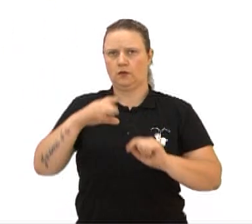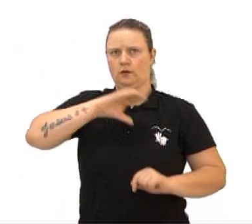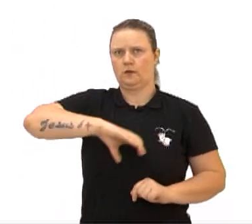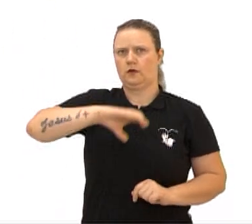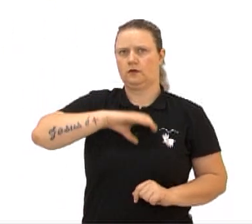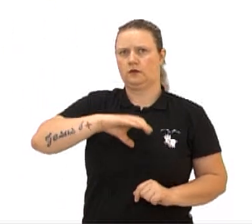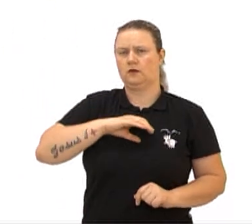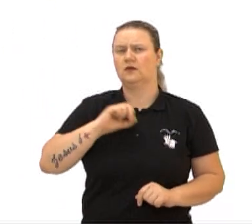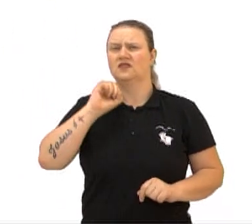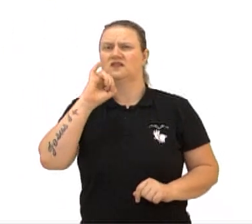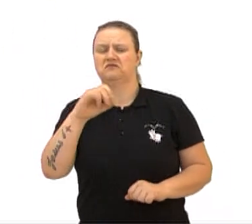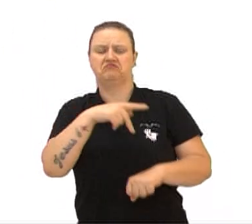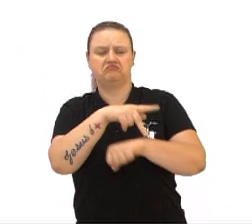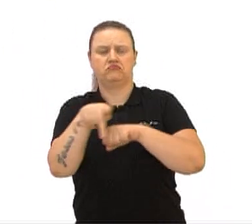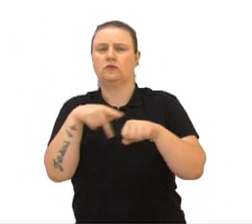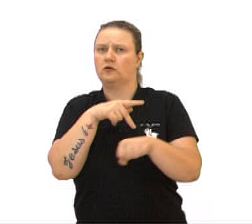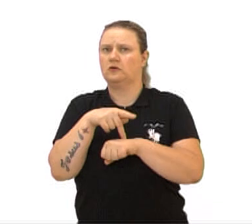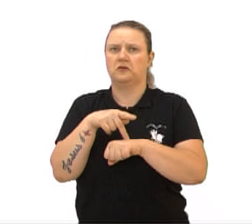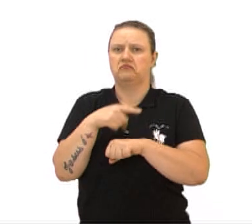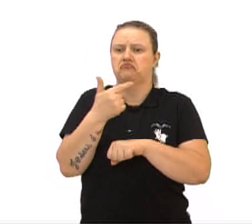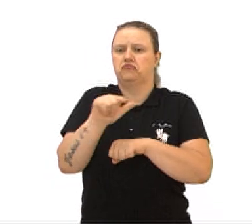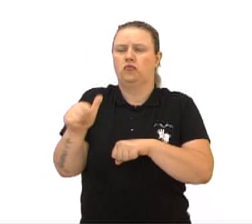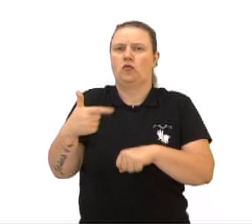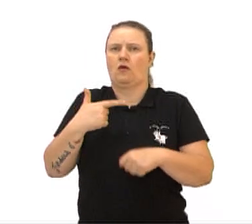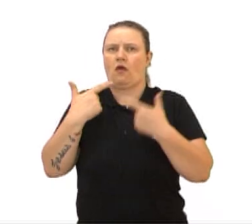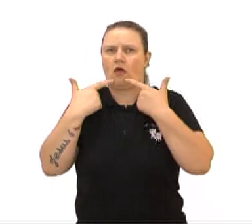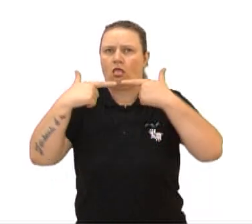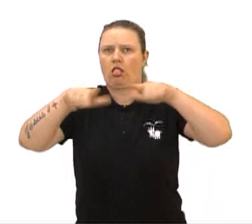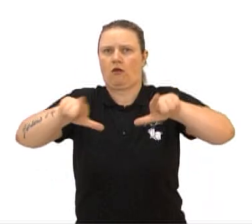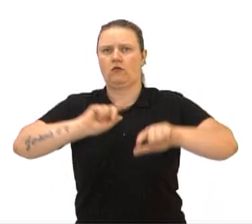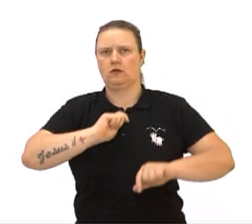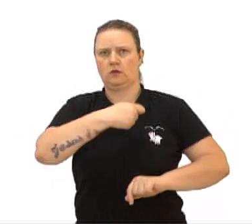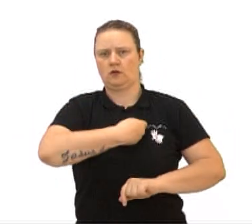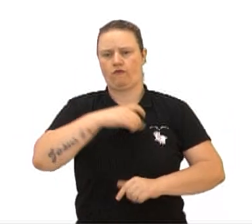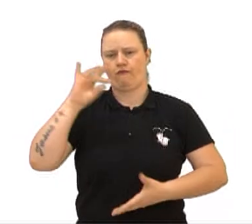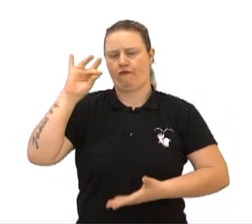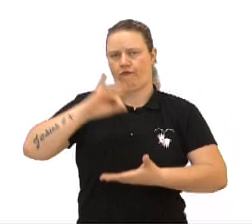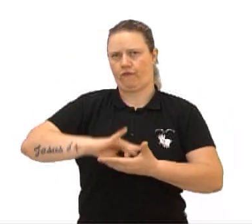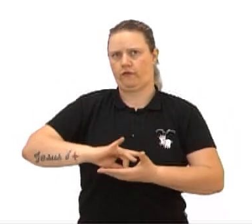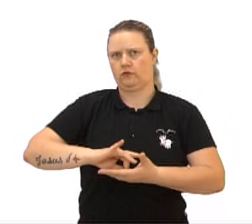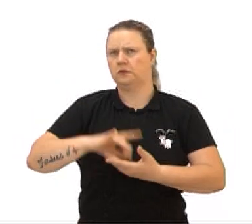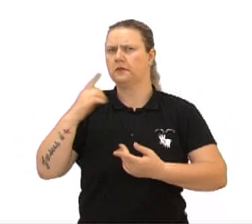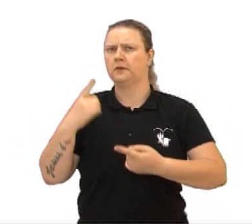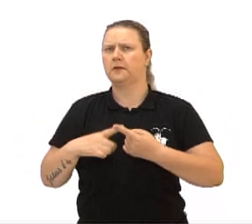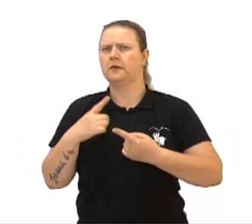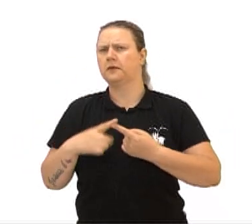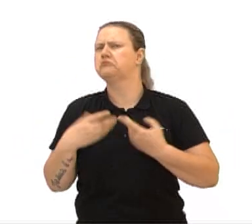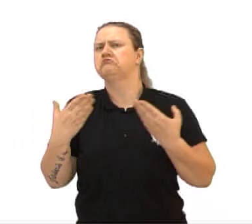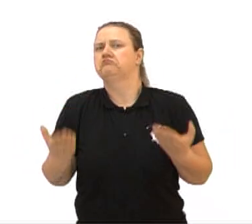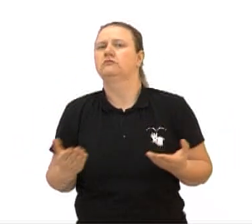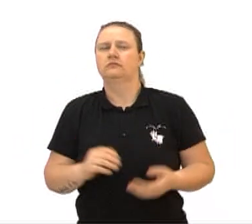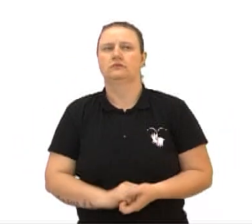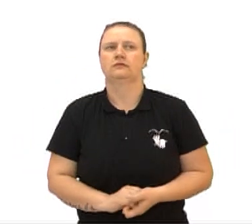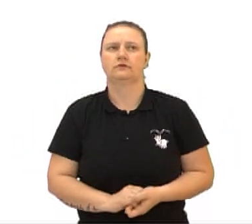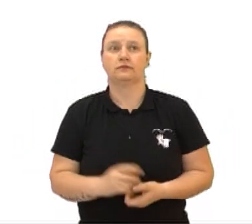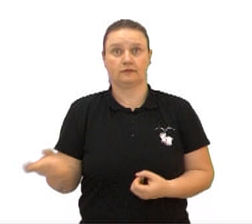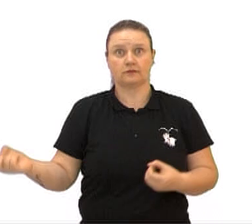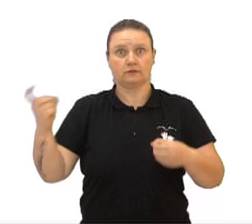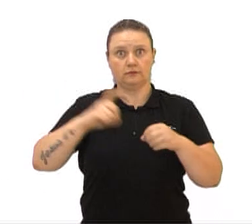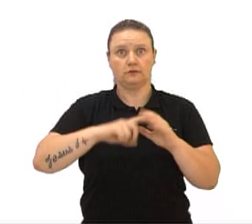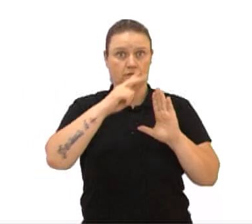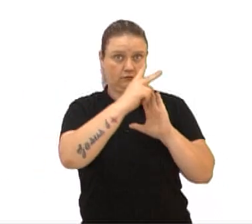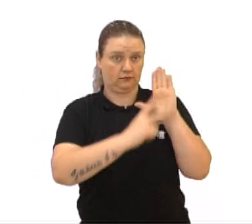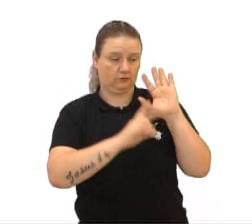si estos países no tienen el español como lengua oficial? Então, vamos reler aqui o trechinho lá da canção que tinha falando